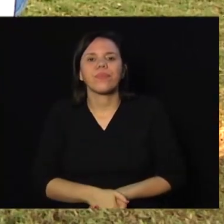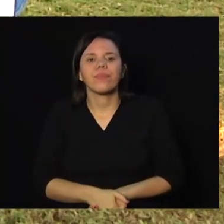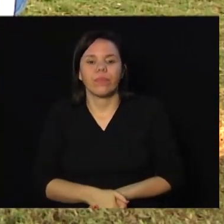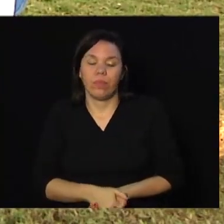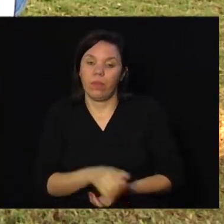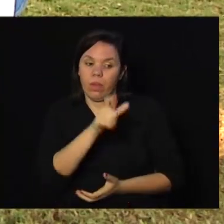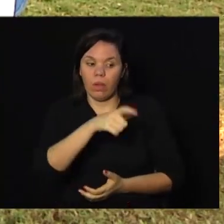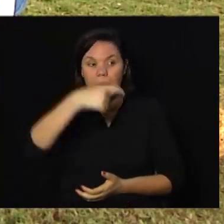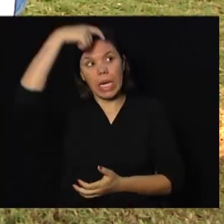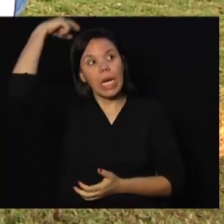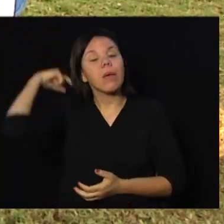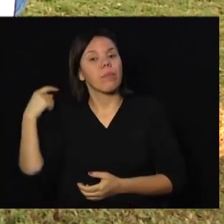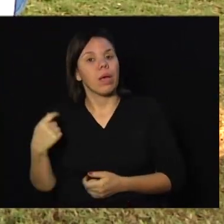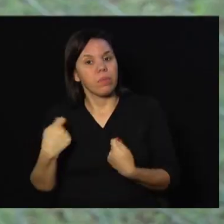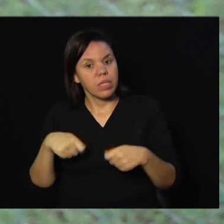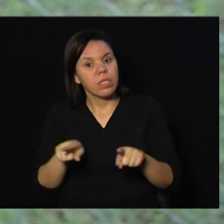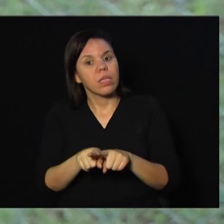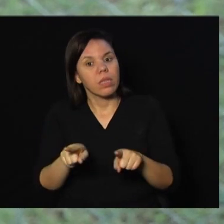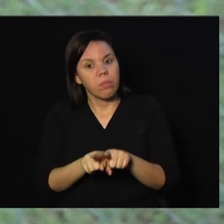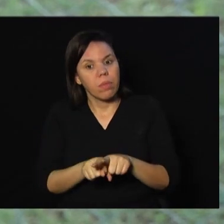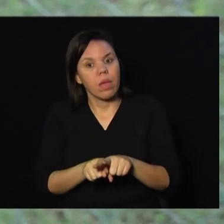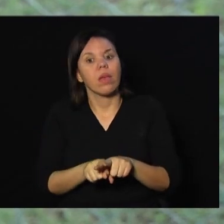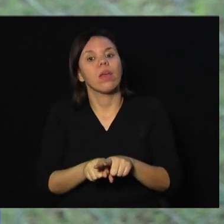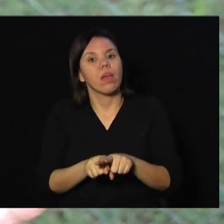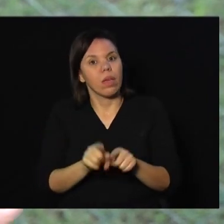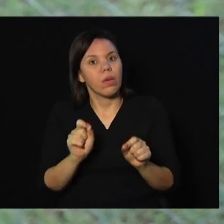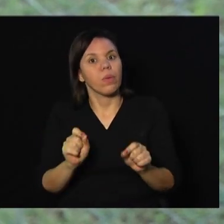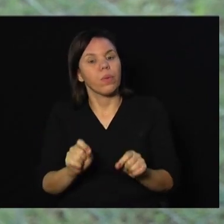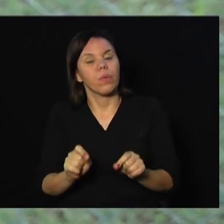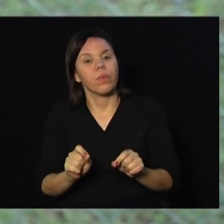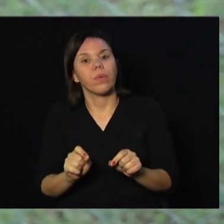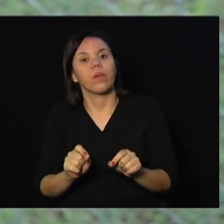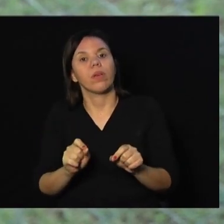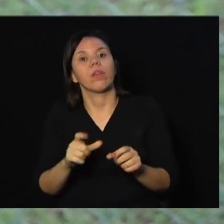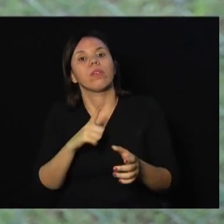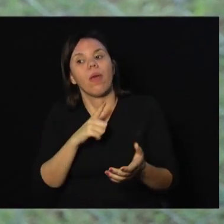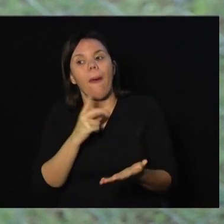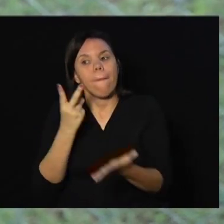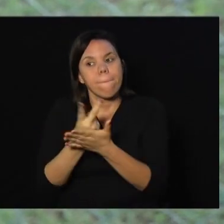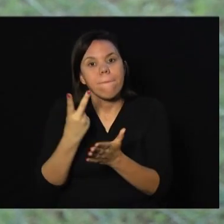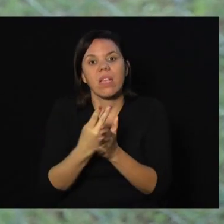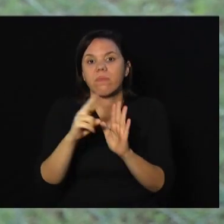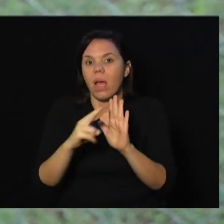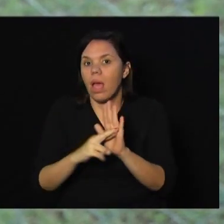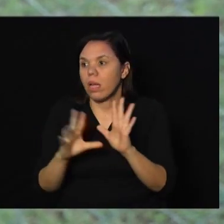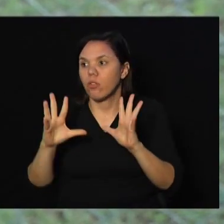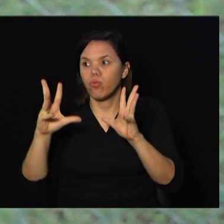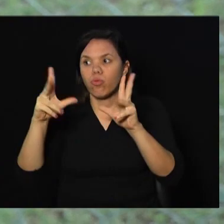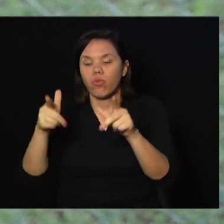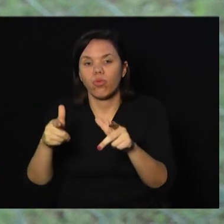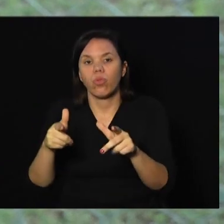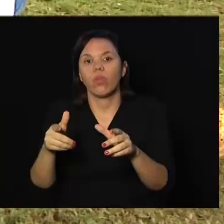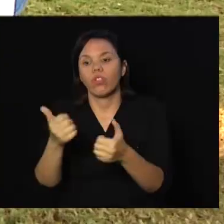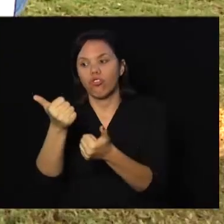ele também tem que ser punido com o treinador ou com a diretoria, com quem quer que seja, entendeu? Ele não